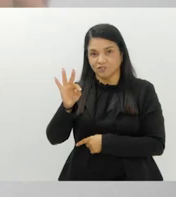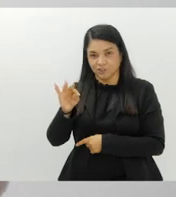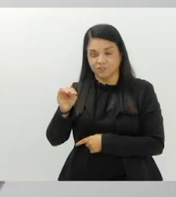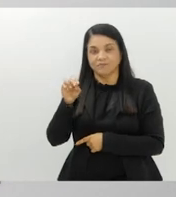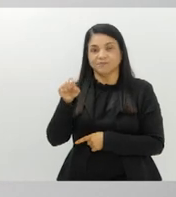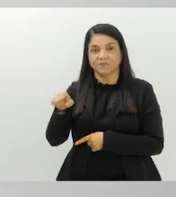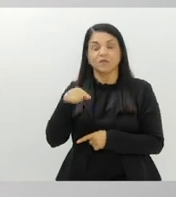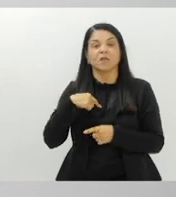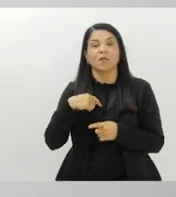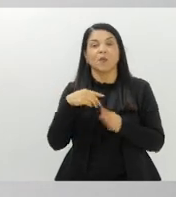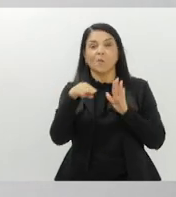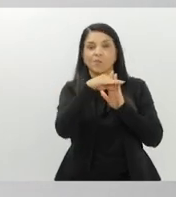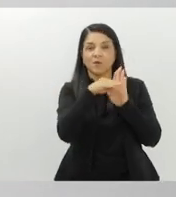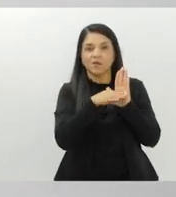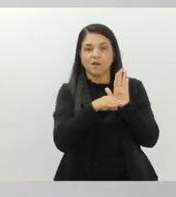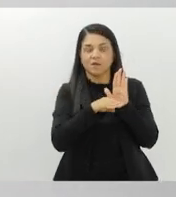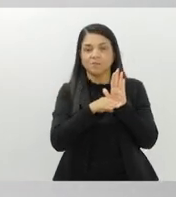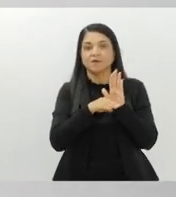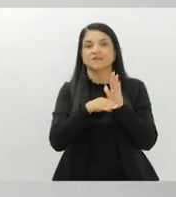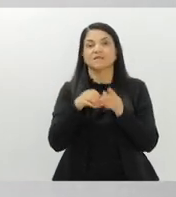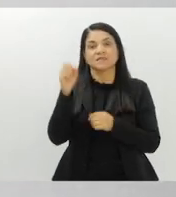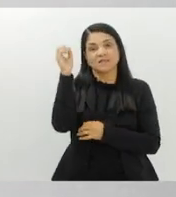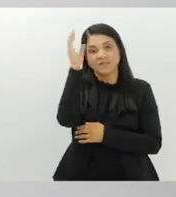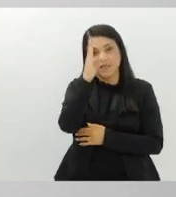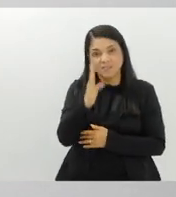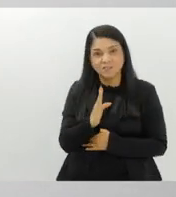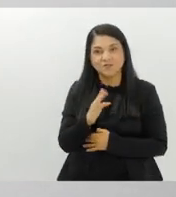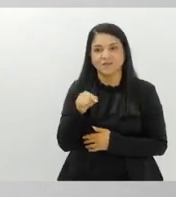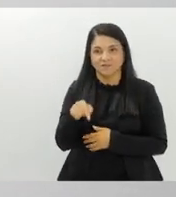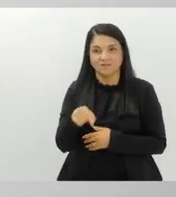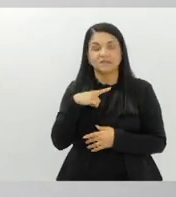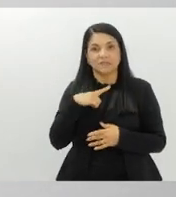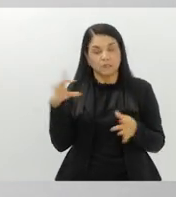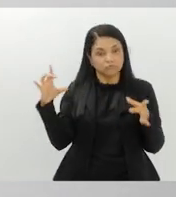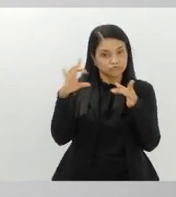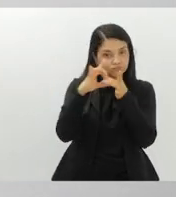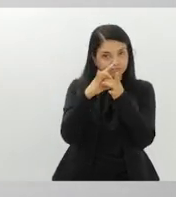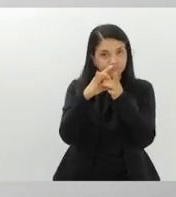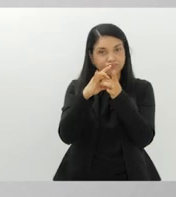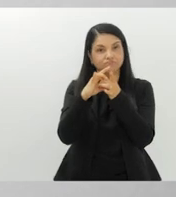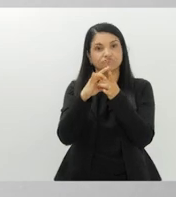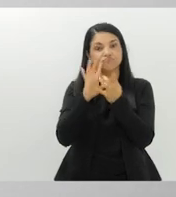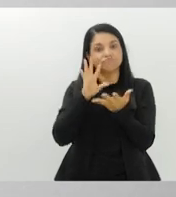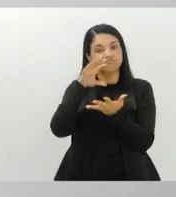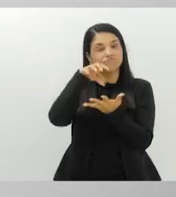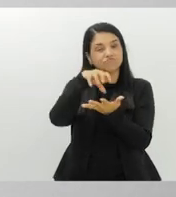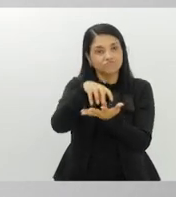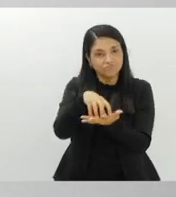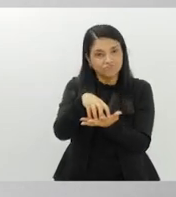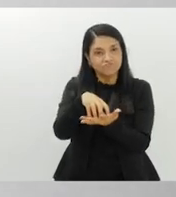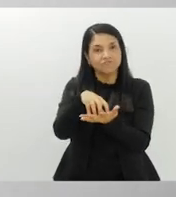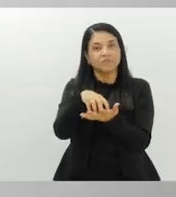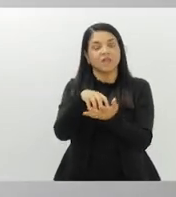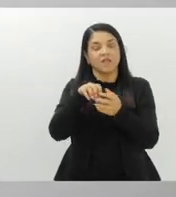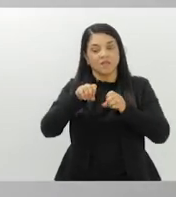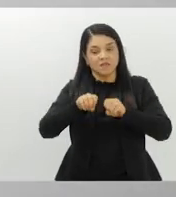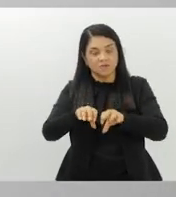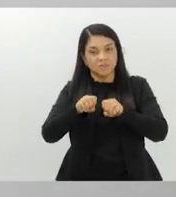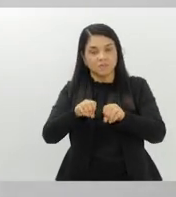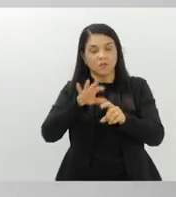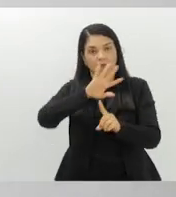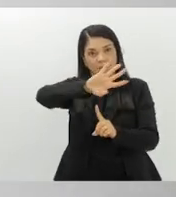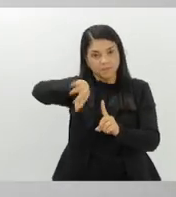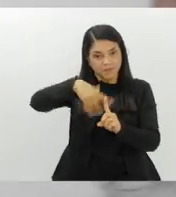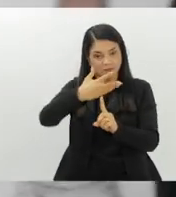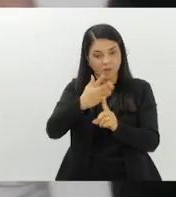Programa Nacional de Educação Ambiental. Nele existe o eixo lá, que é o eixo que contempla ali a educação ambiental voltada